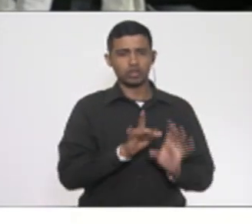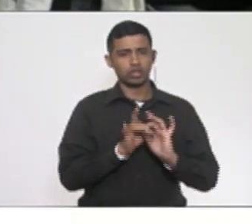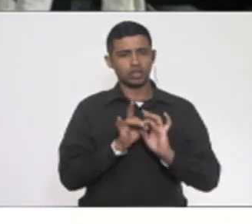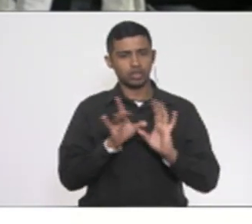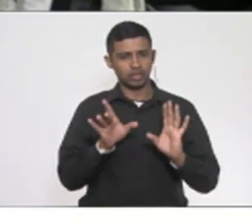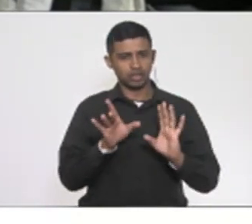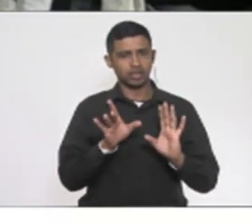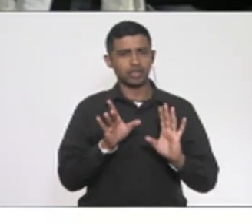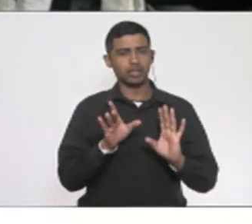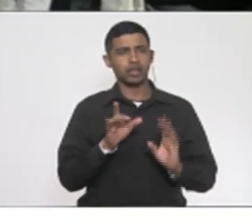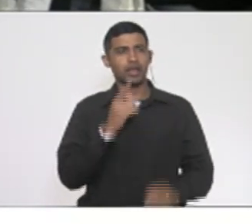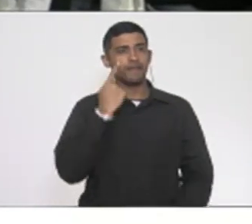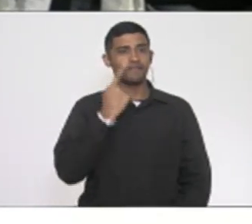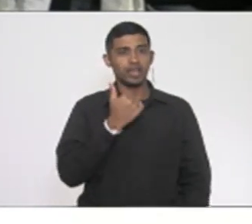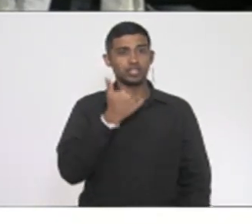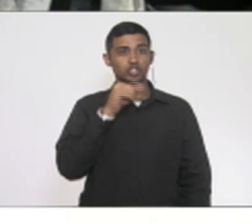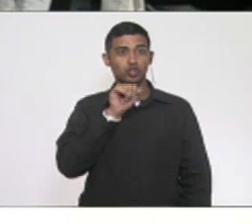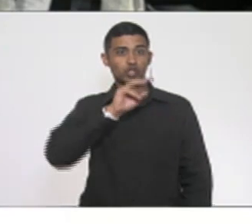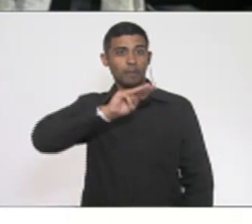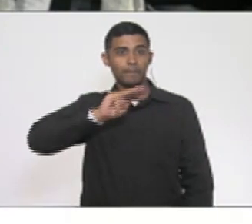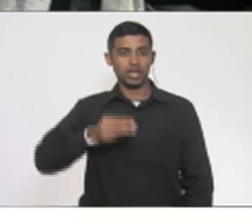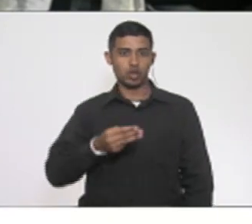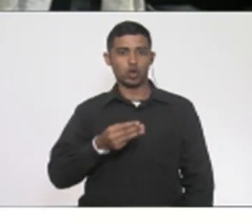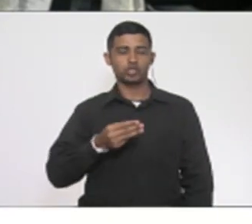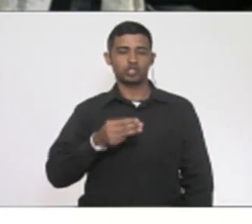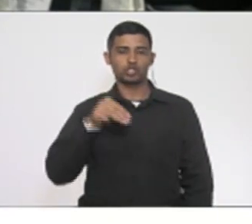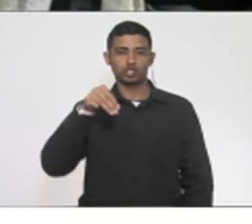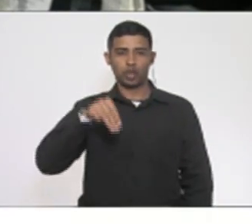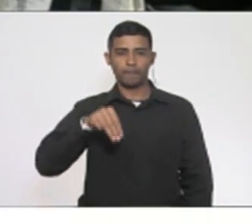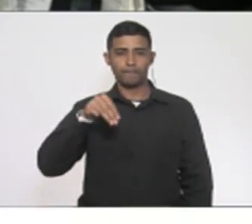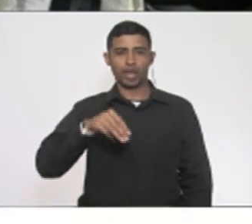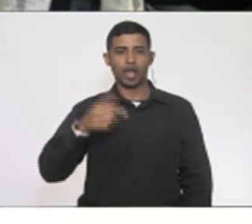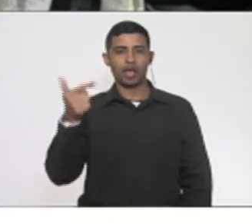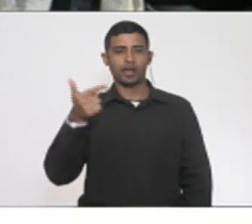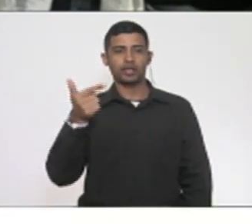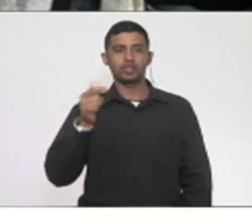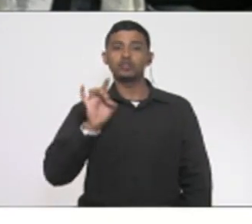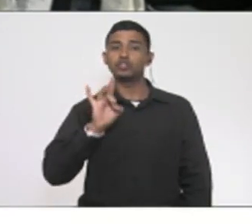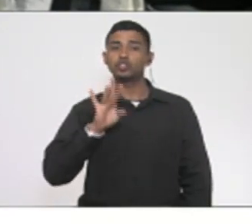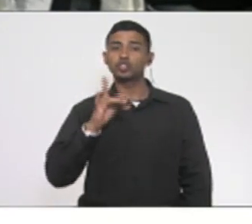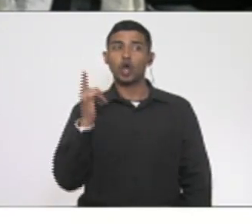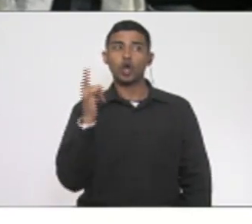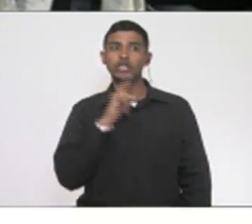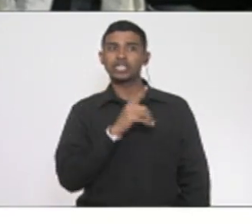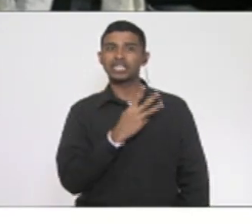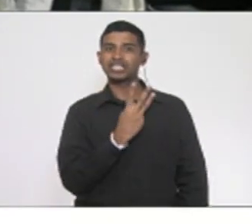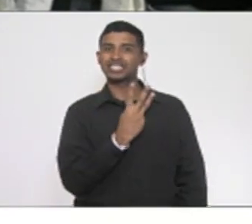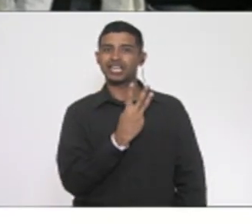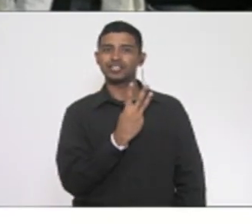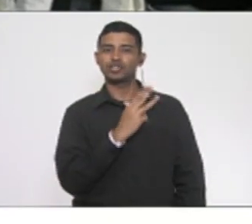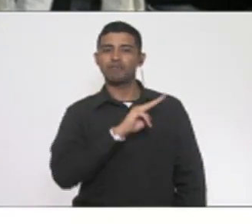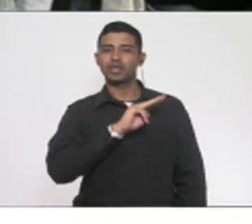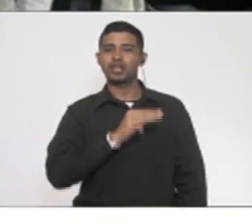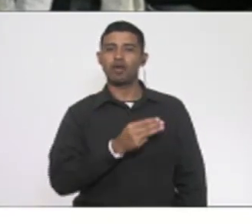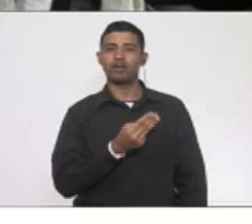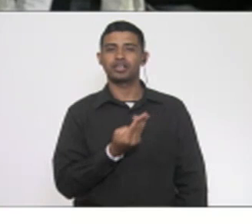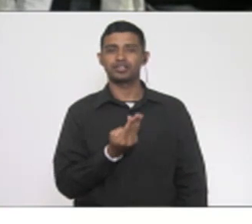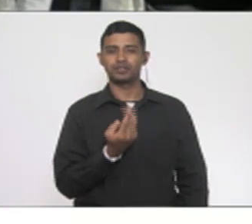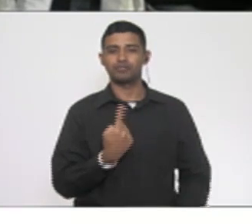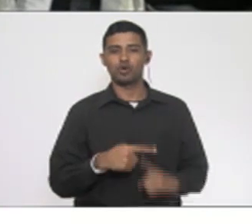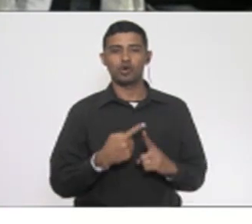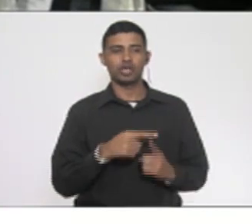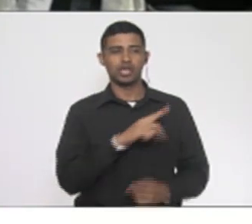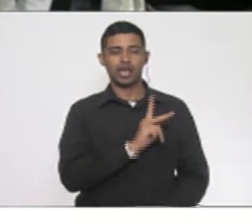vencendo um contrato de 18 milhões de metros cúbicos e a gente só conseguiria recontratar 3 milhões de metros cúbicos. Porque a Petrobras pode